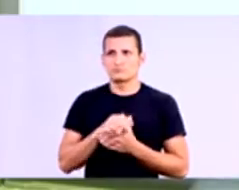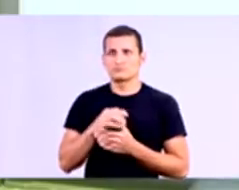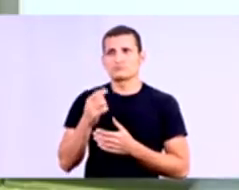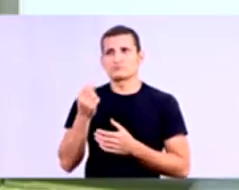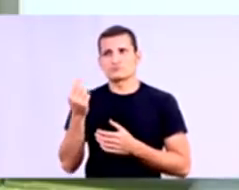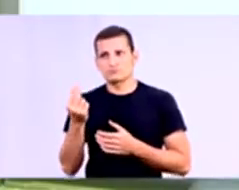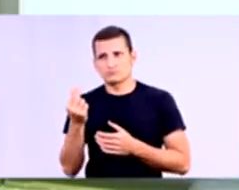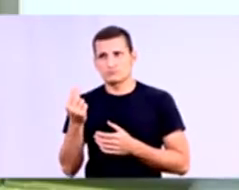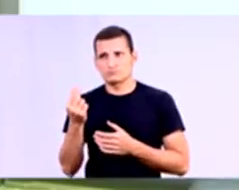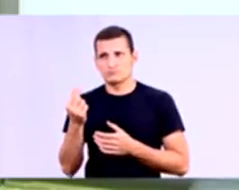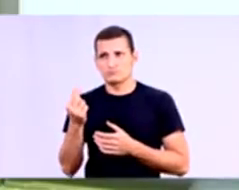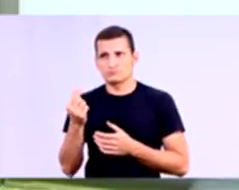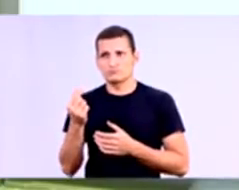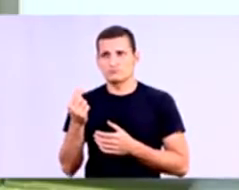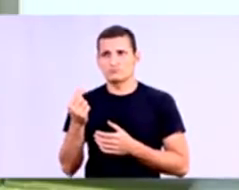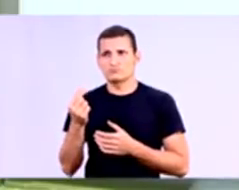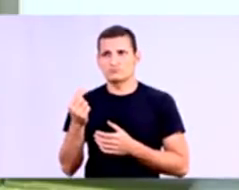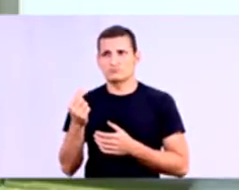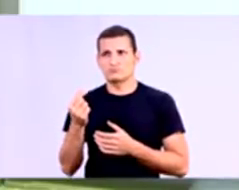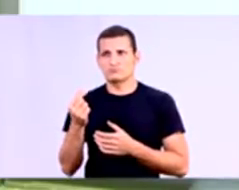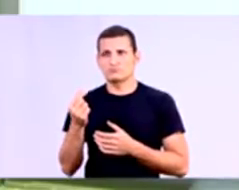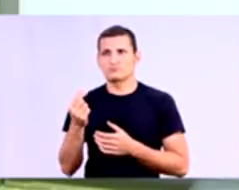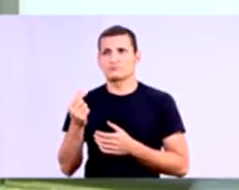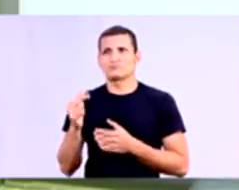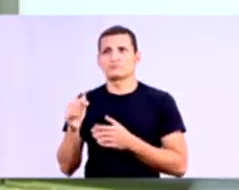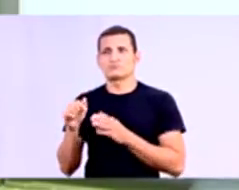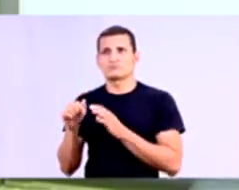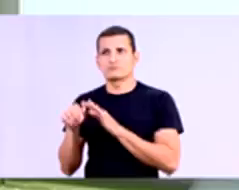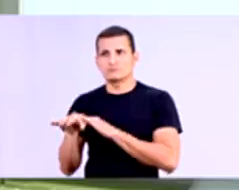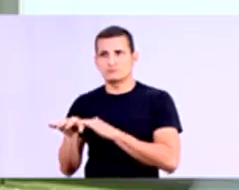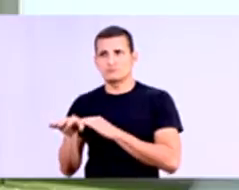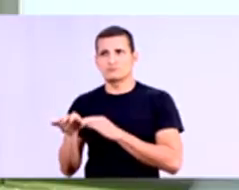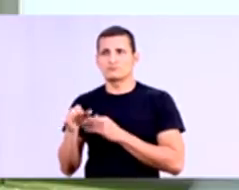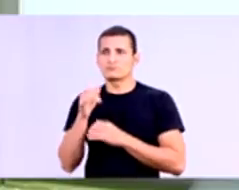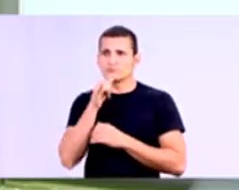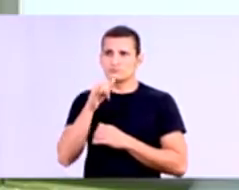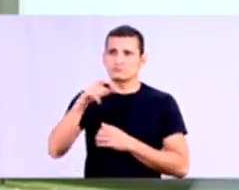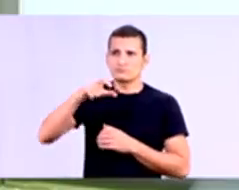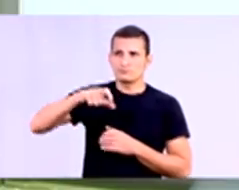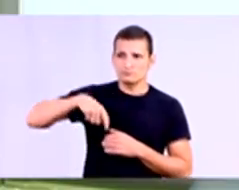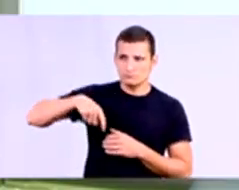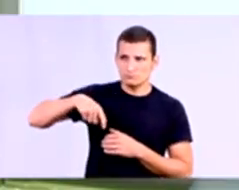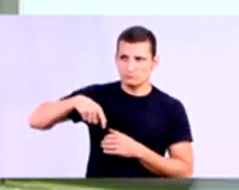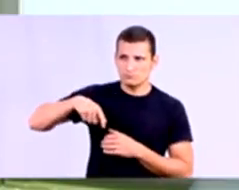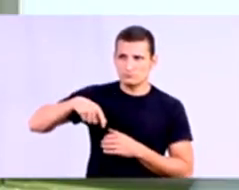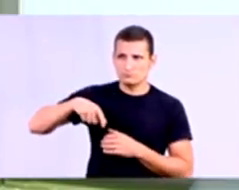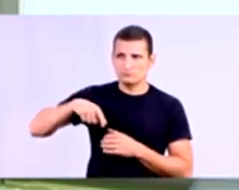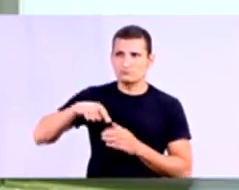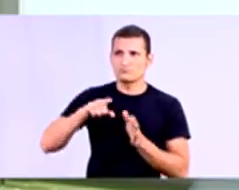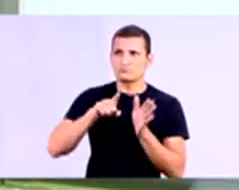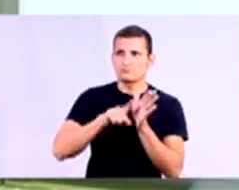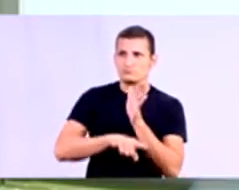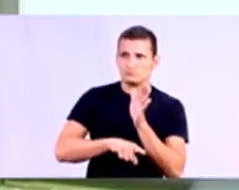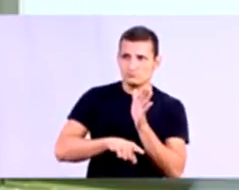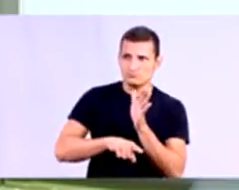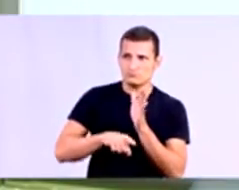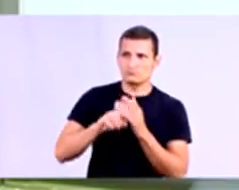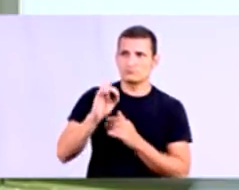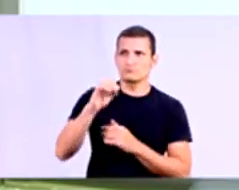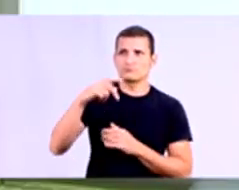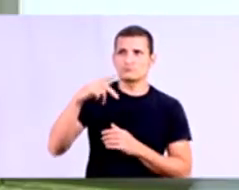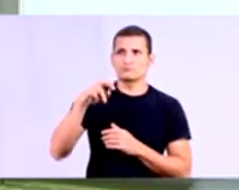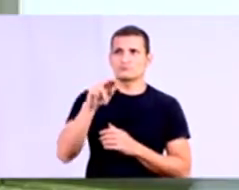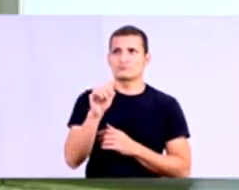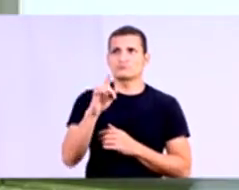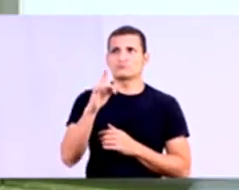em dinheiro, gerar saldo no caixa. Se for em cartão de crédito, marcar o desconto da operadora